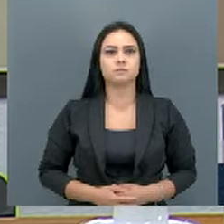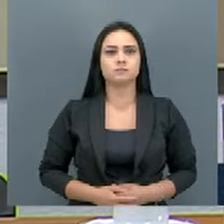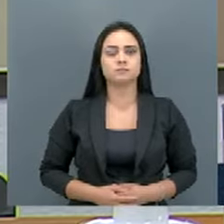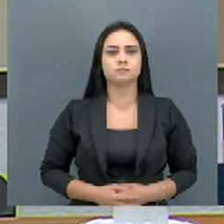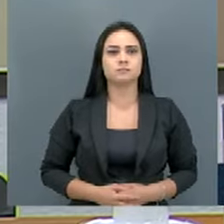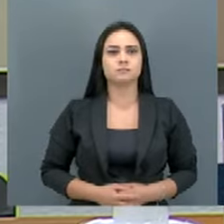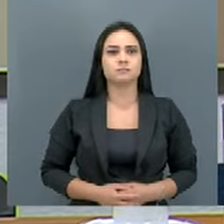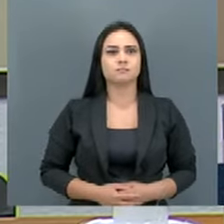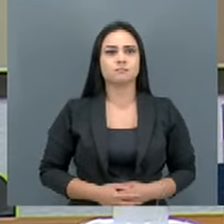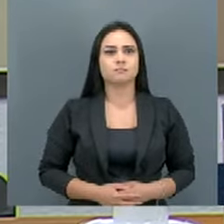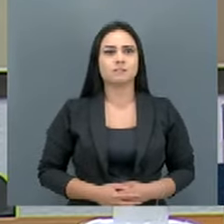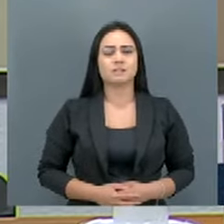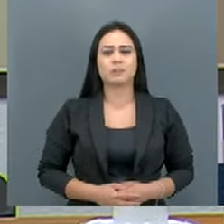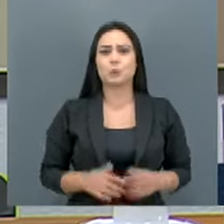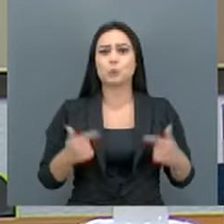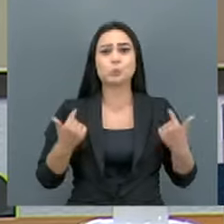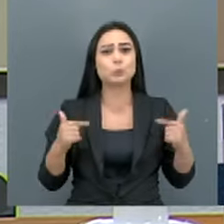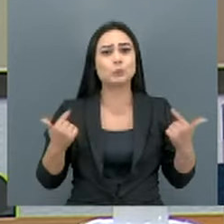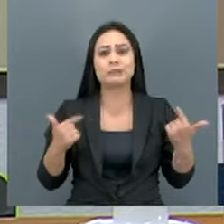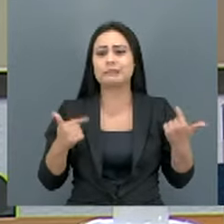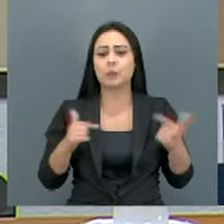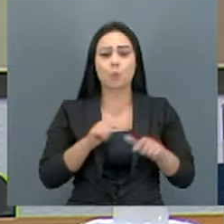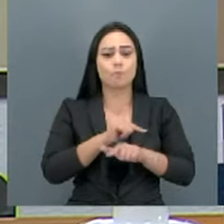porque não existe projeto